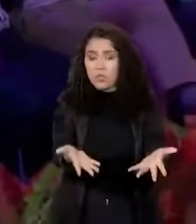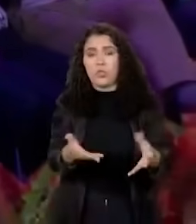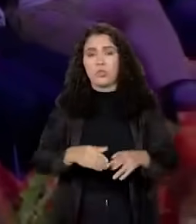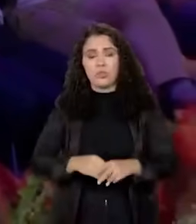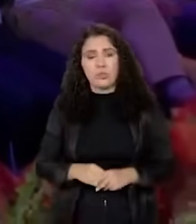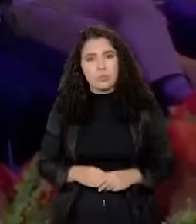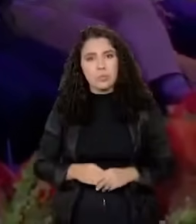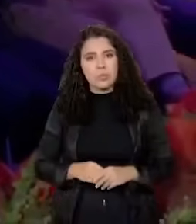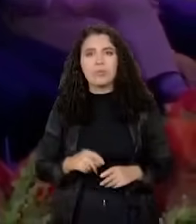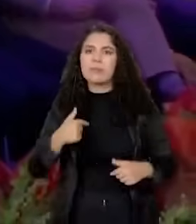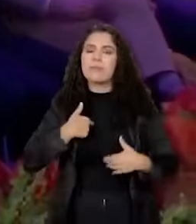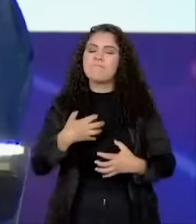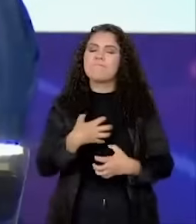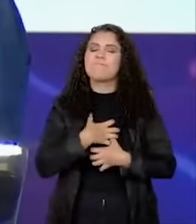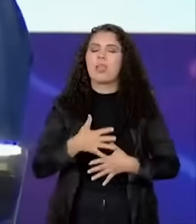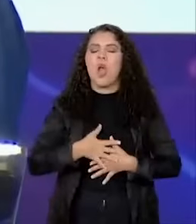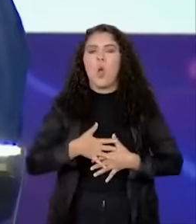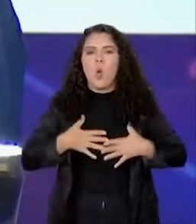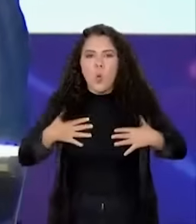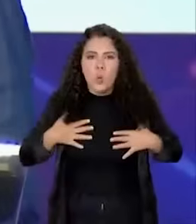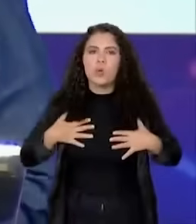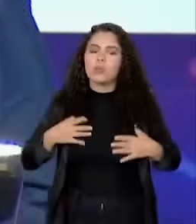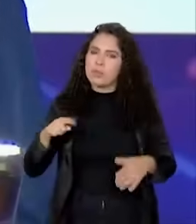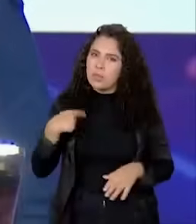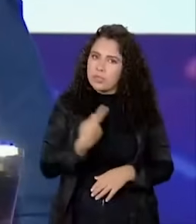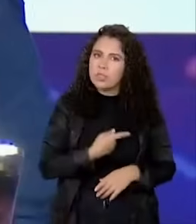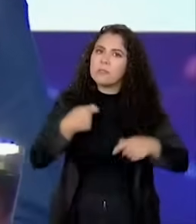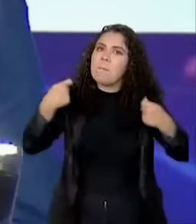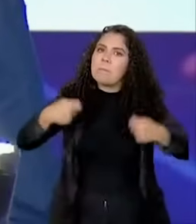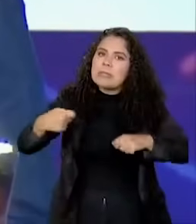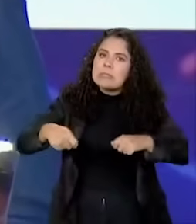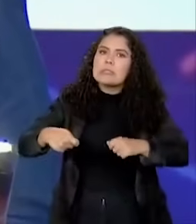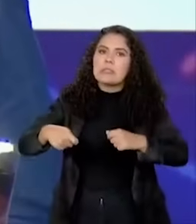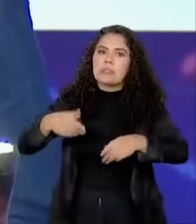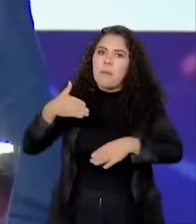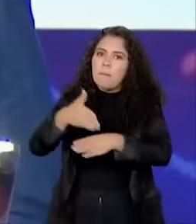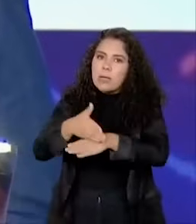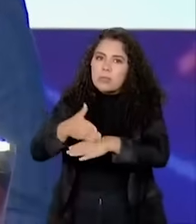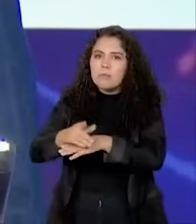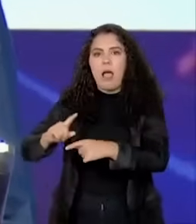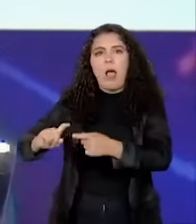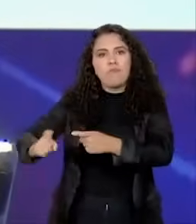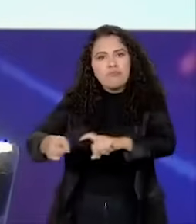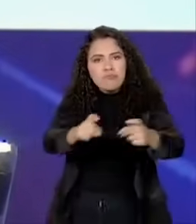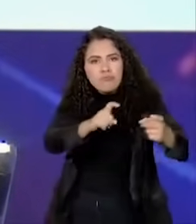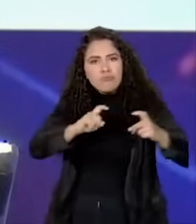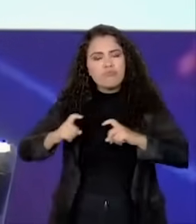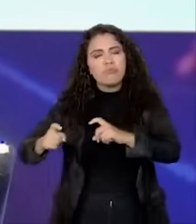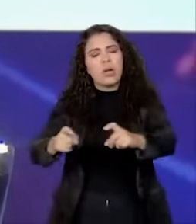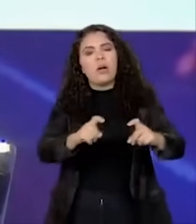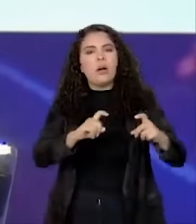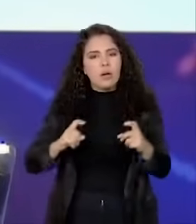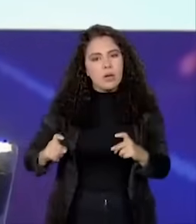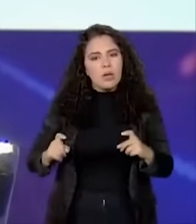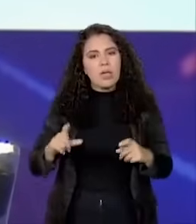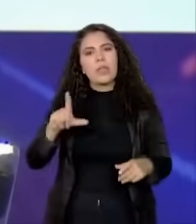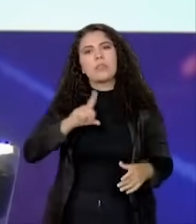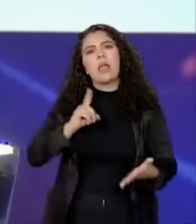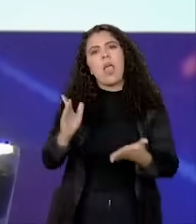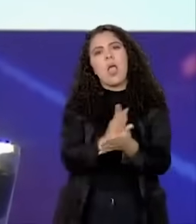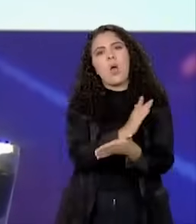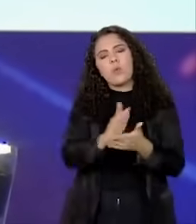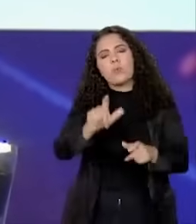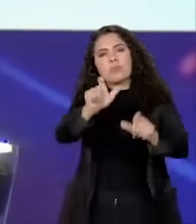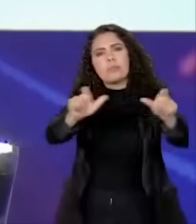É com esse orgulho que a gente tem que participar das coisas. Eu às vezes vejo que tem companheiro nosso que vai